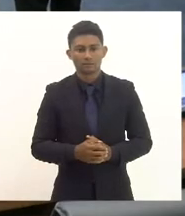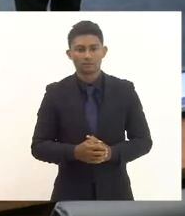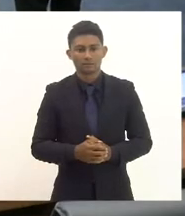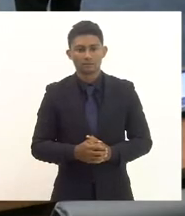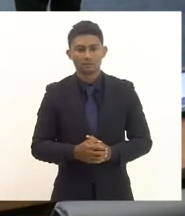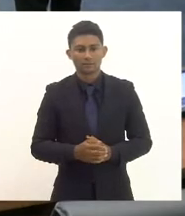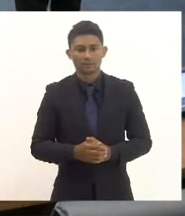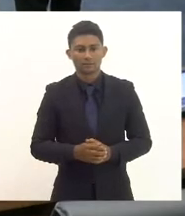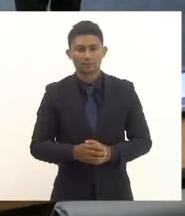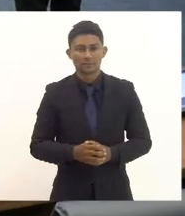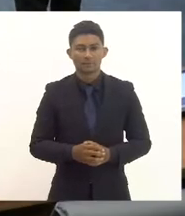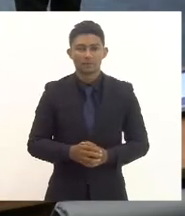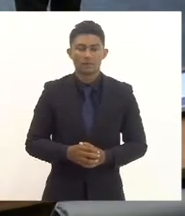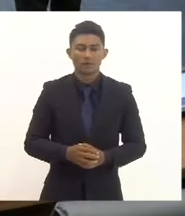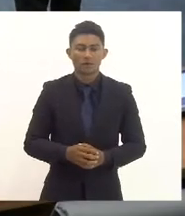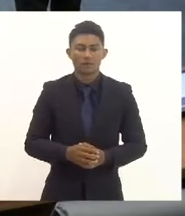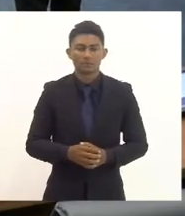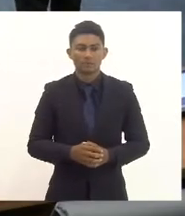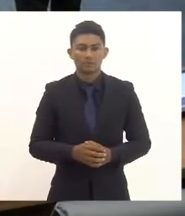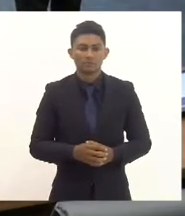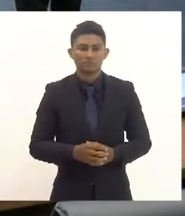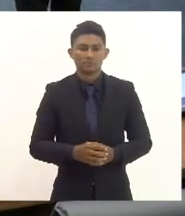E aí